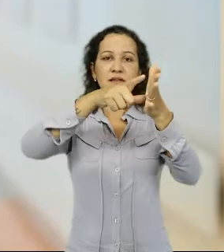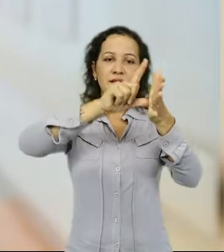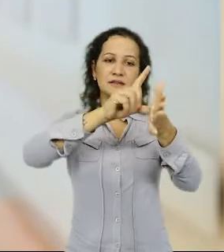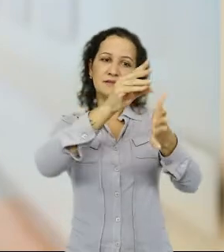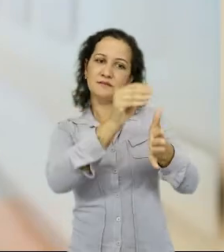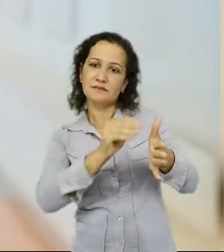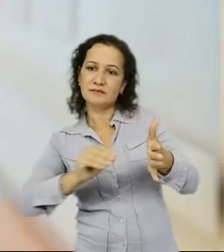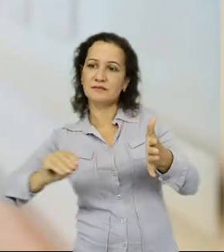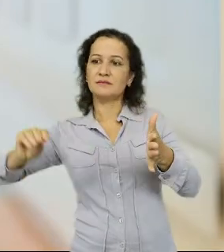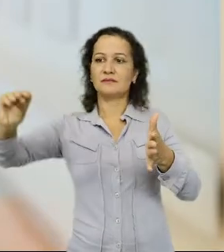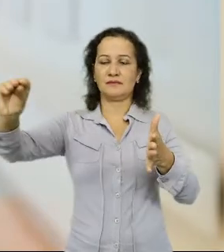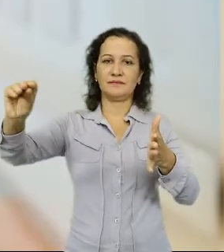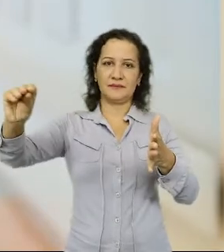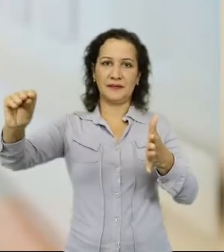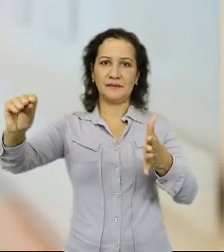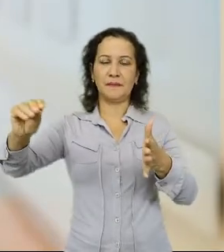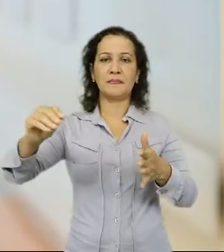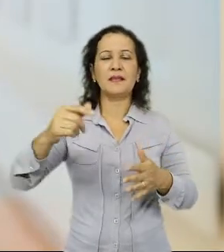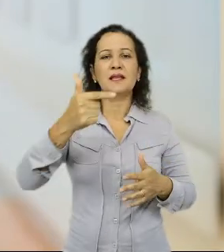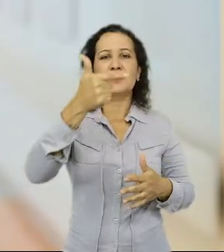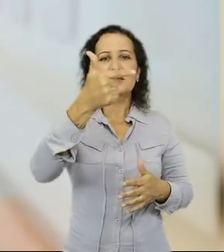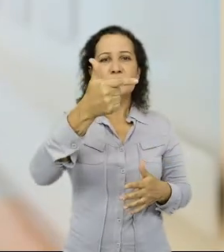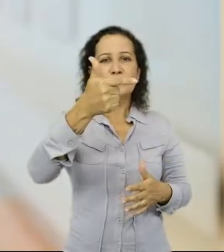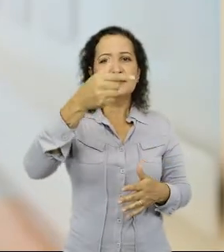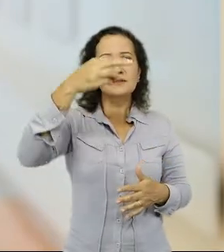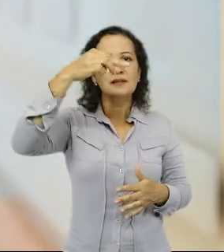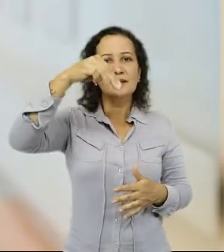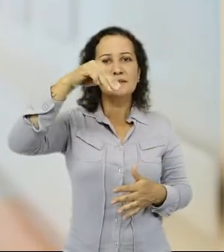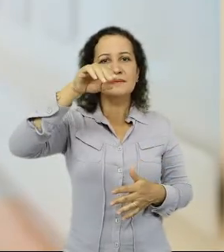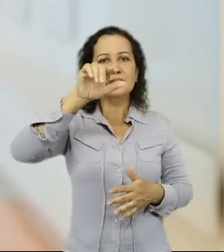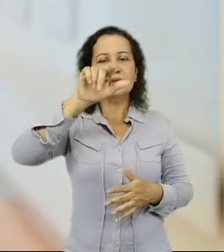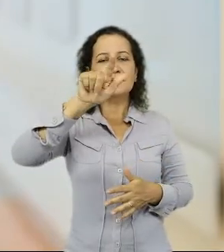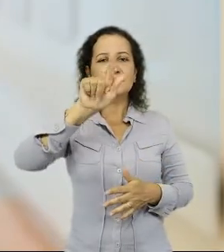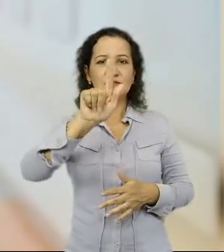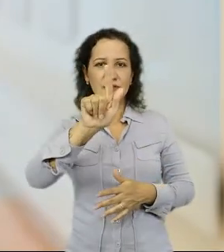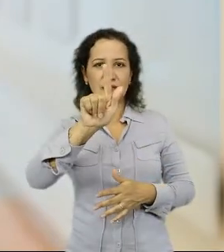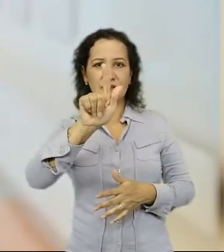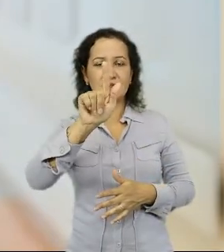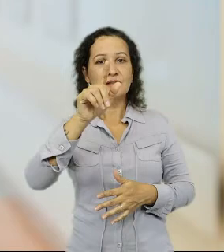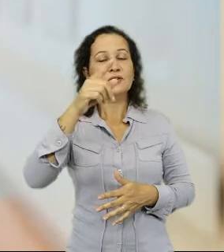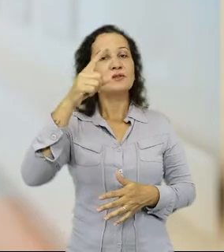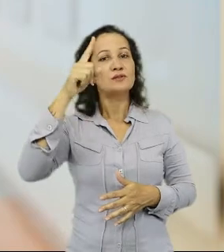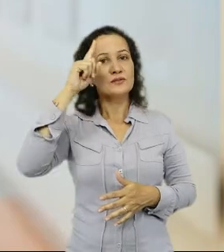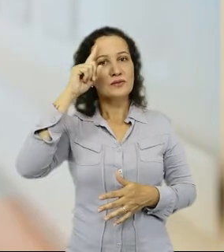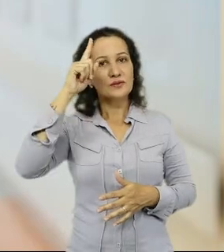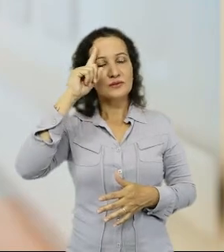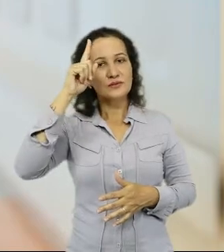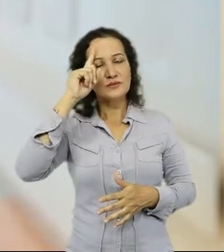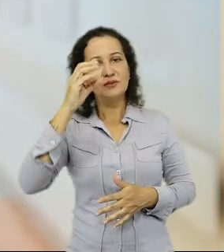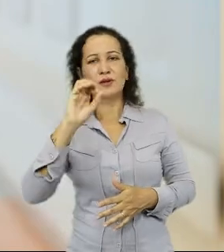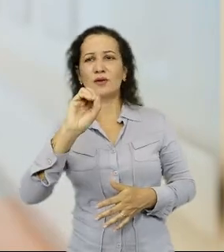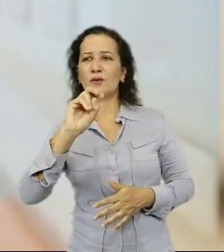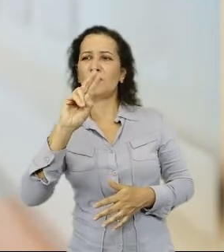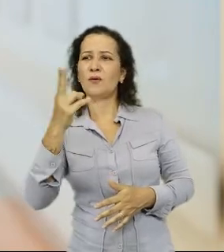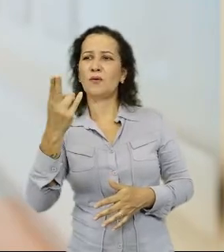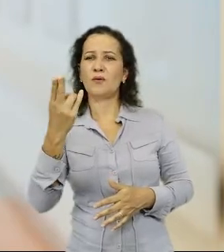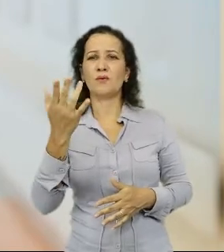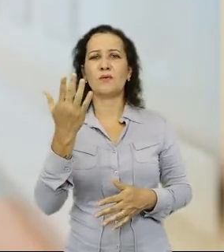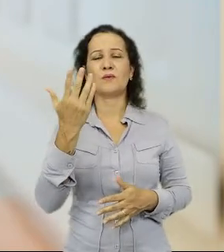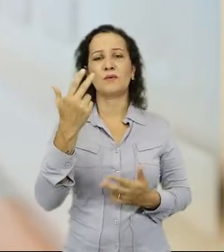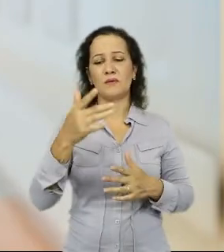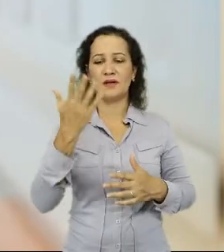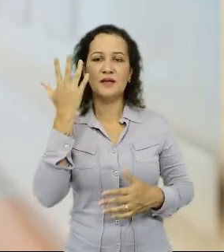a 2 miligramas por quilo por dia de prednisona ou equivalente para crianças acima de